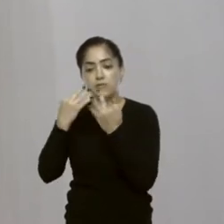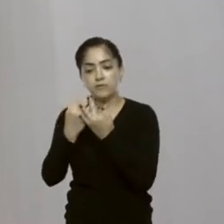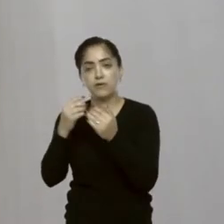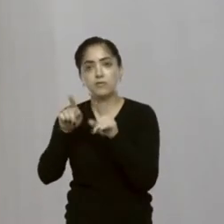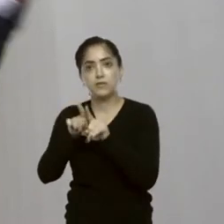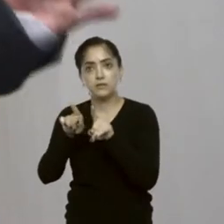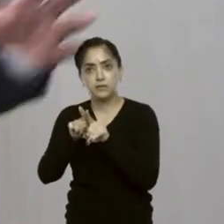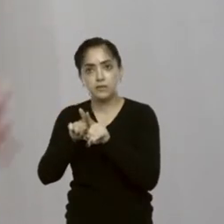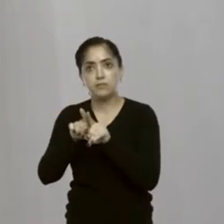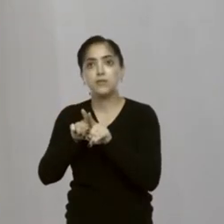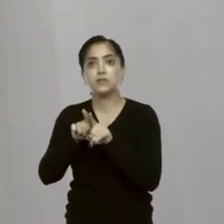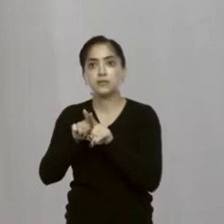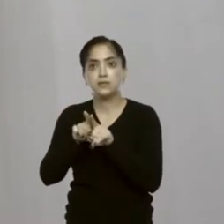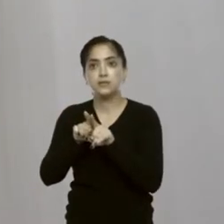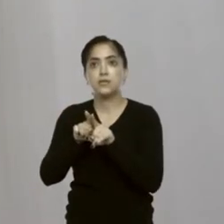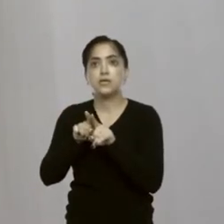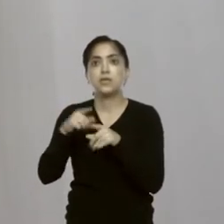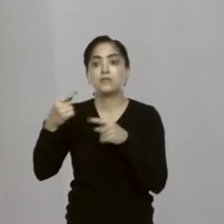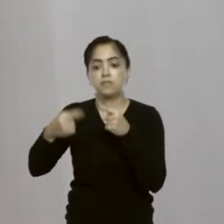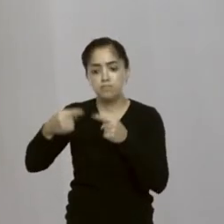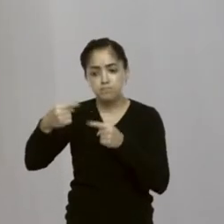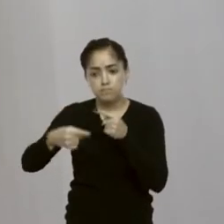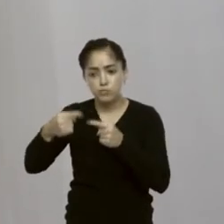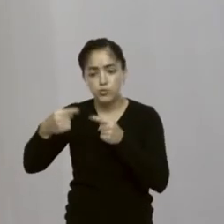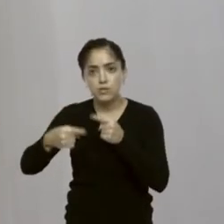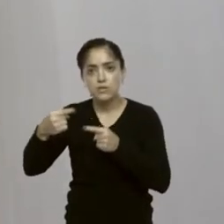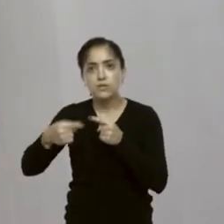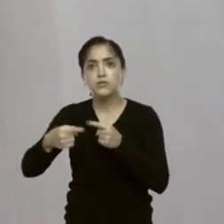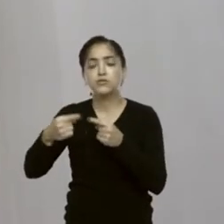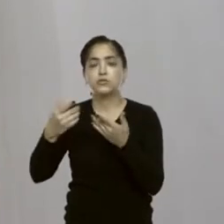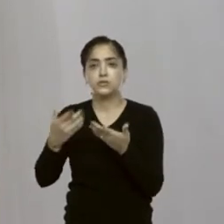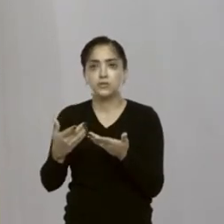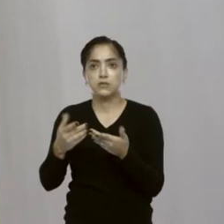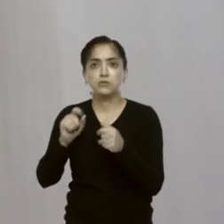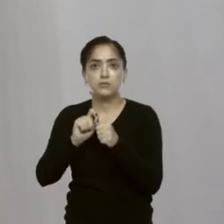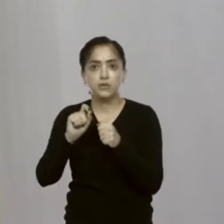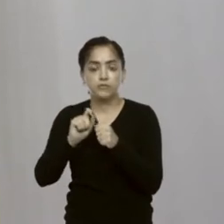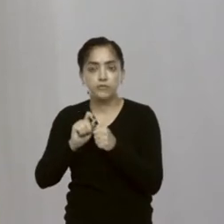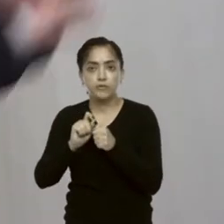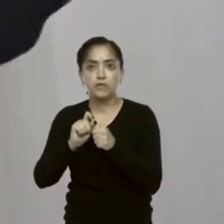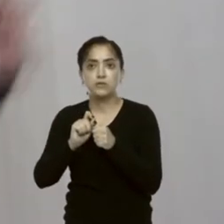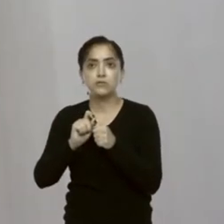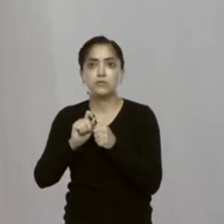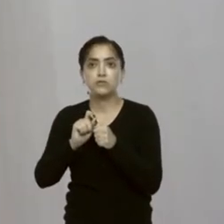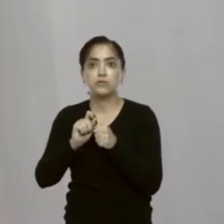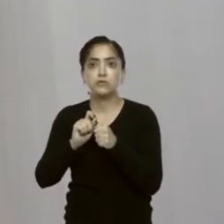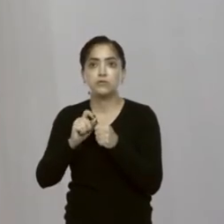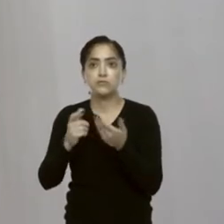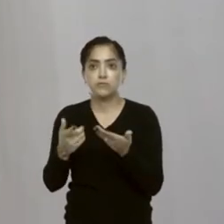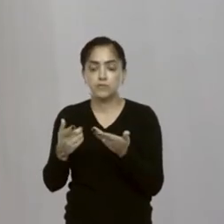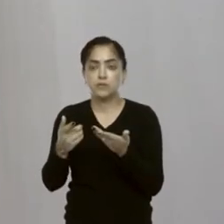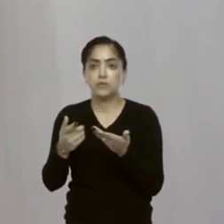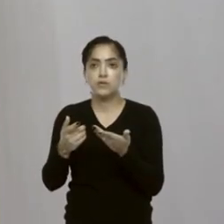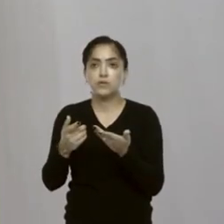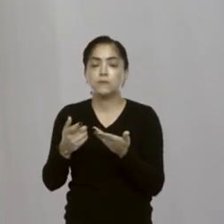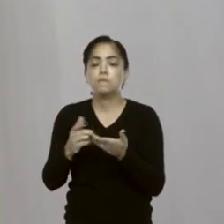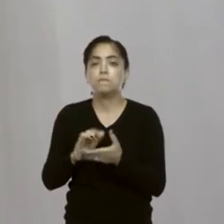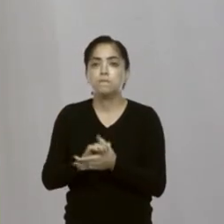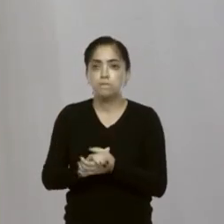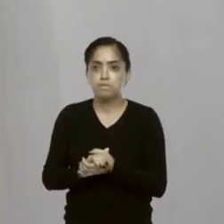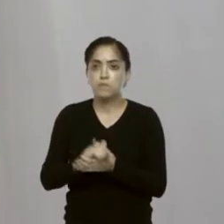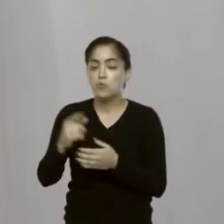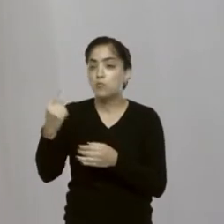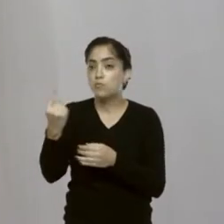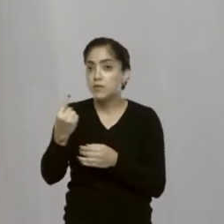e falo da minha família política, pelo que tem feito para o nosso vale, digamos assim, ser o